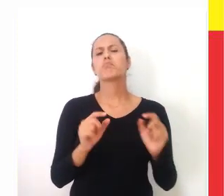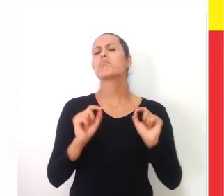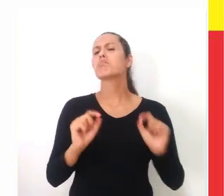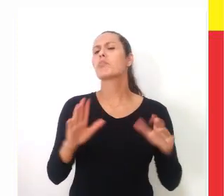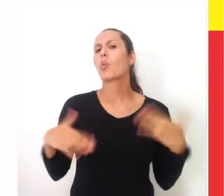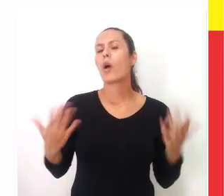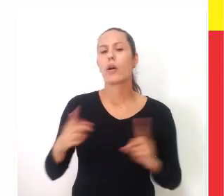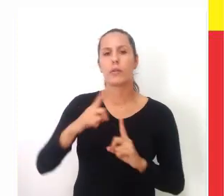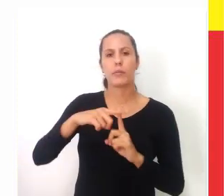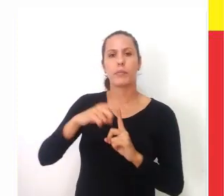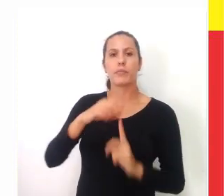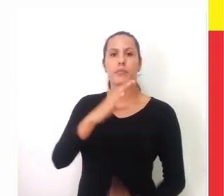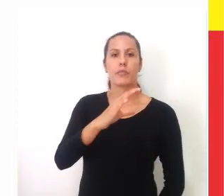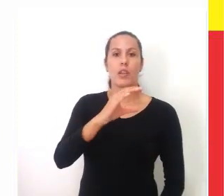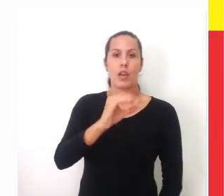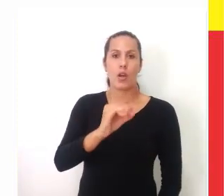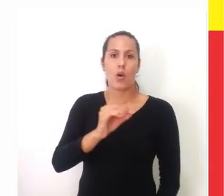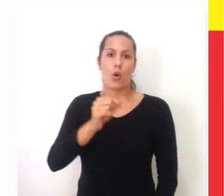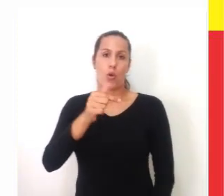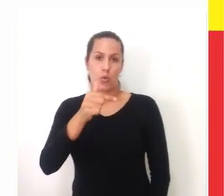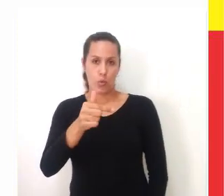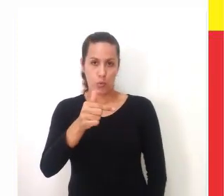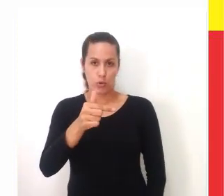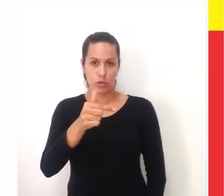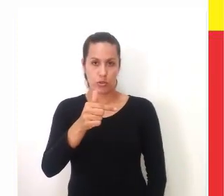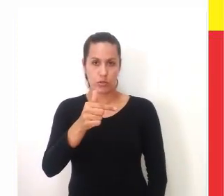Quais seriam? Gás carbônico,